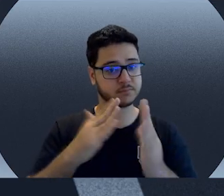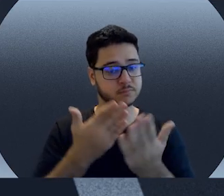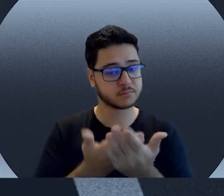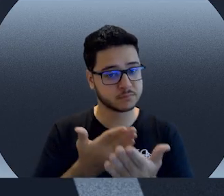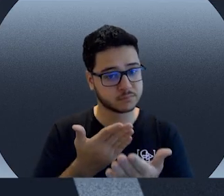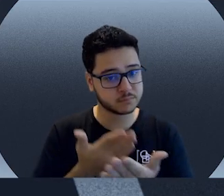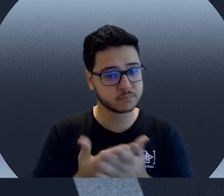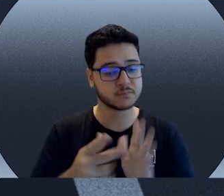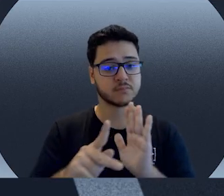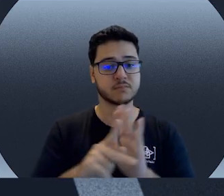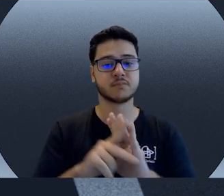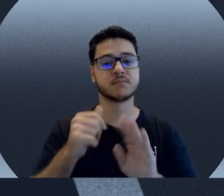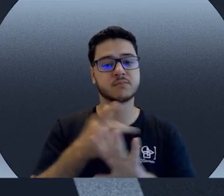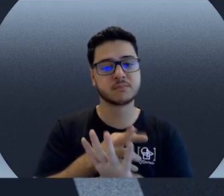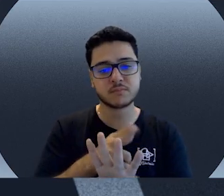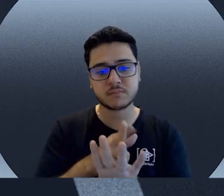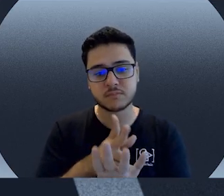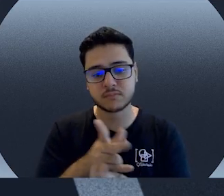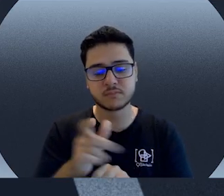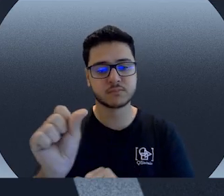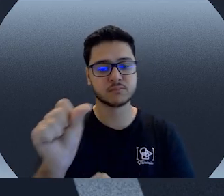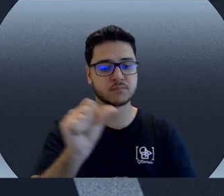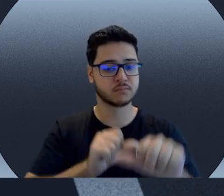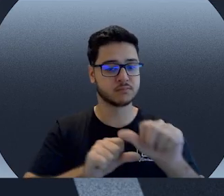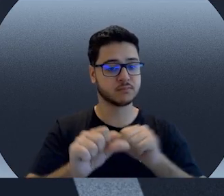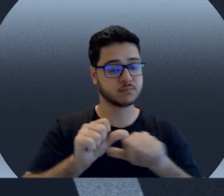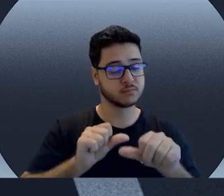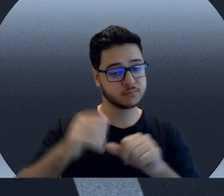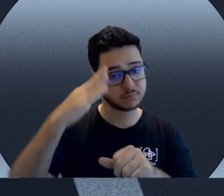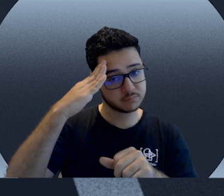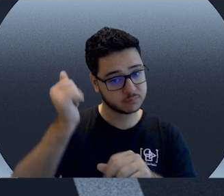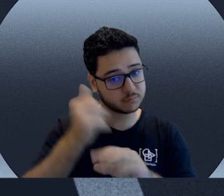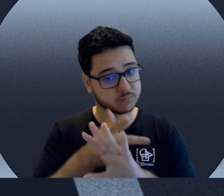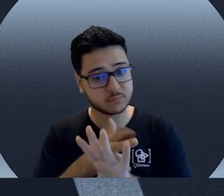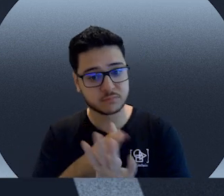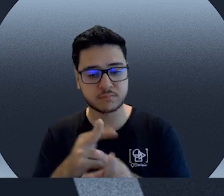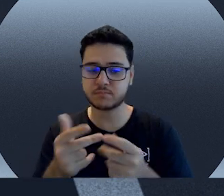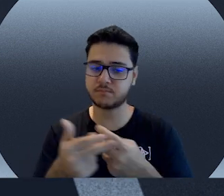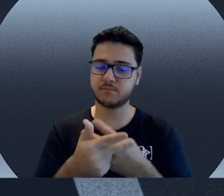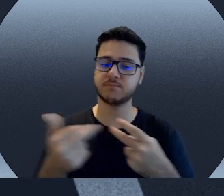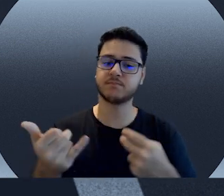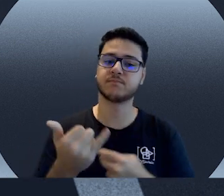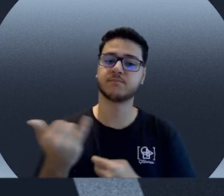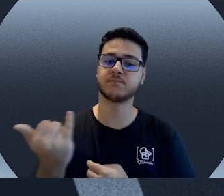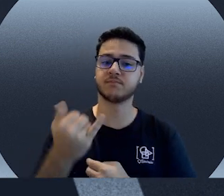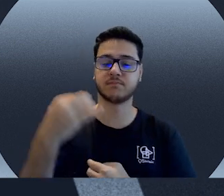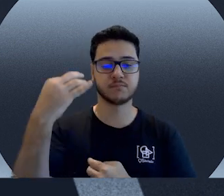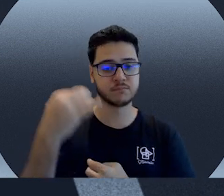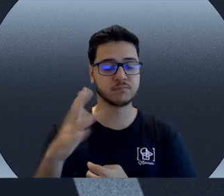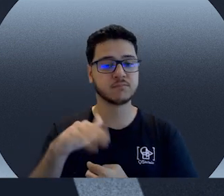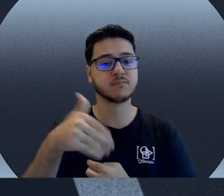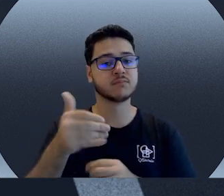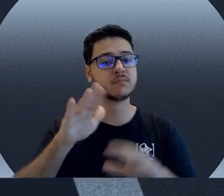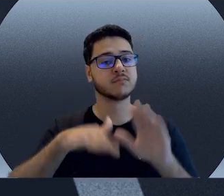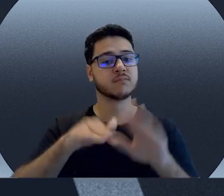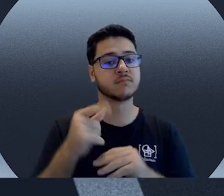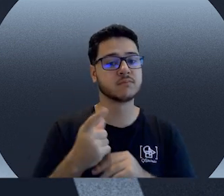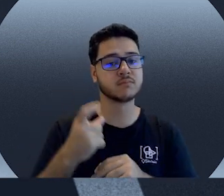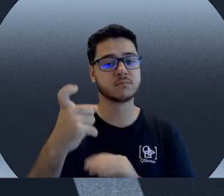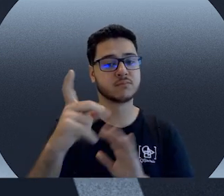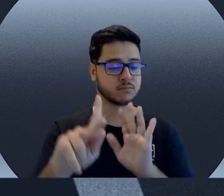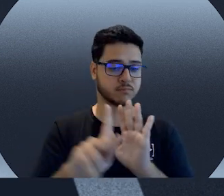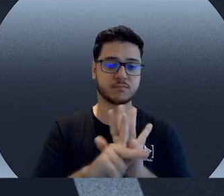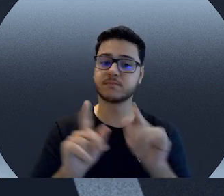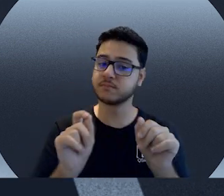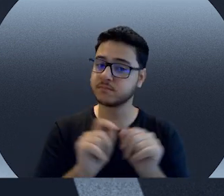a multiplicidade, né, a transversalidade entre os saberes, ela é algo essencial. Então, às vezes, em uma única